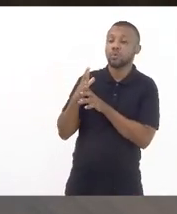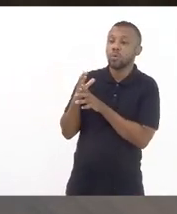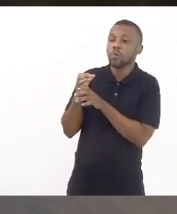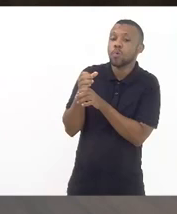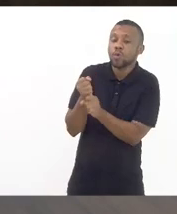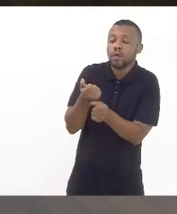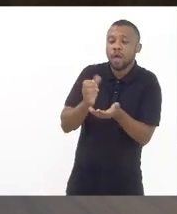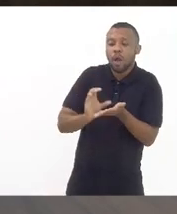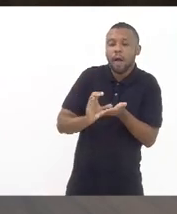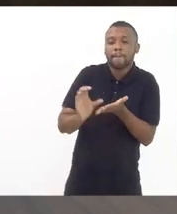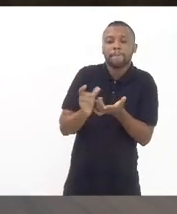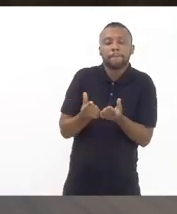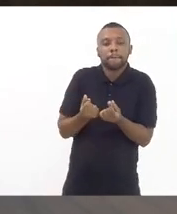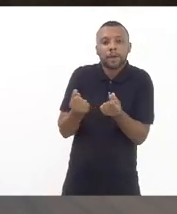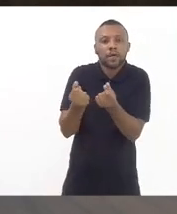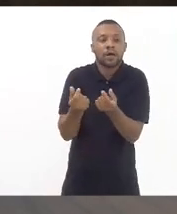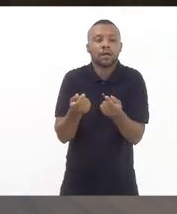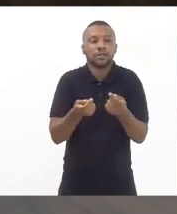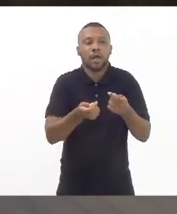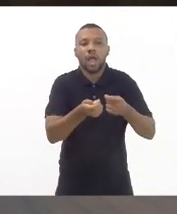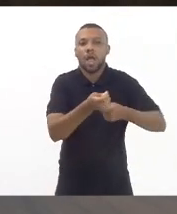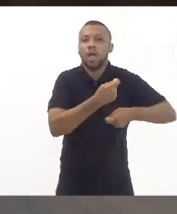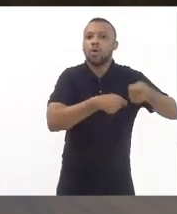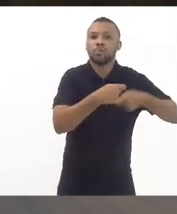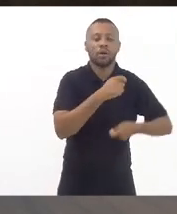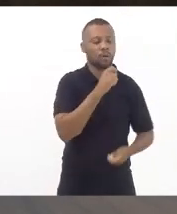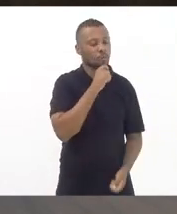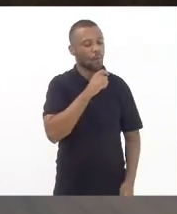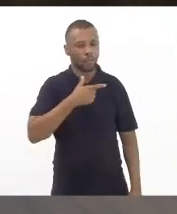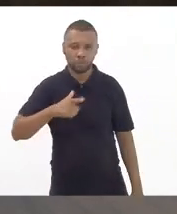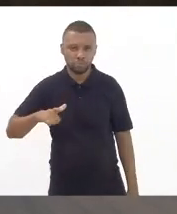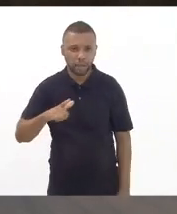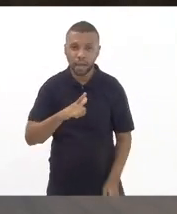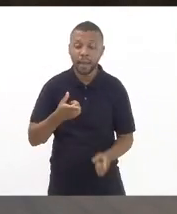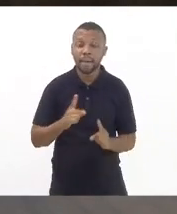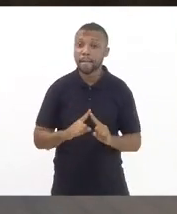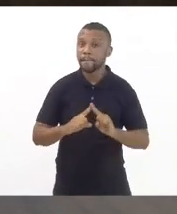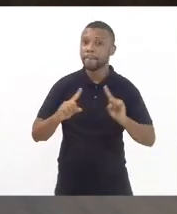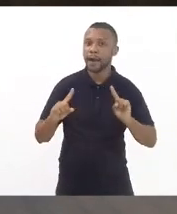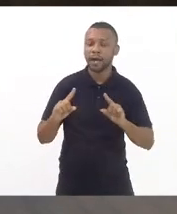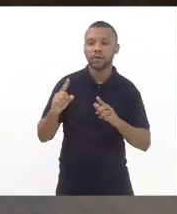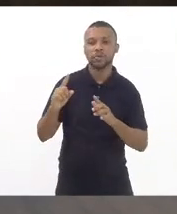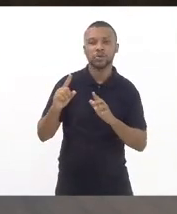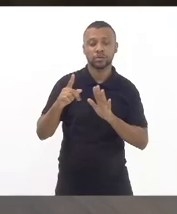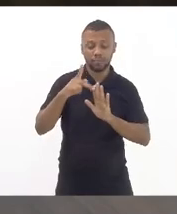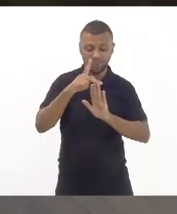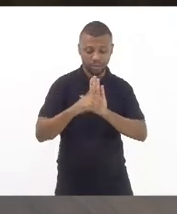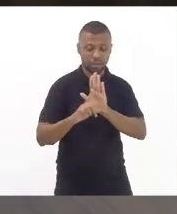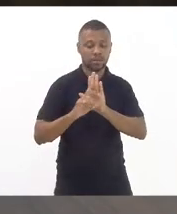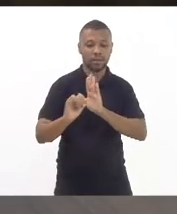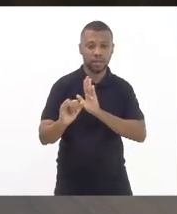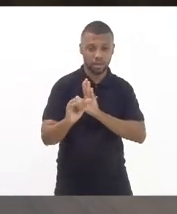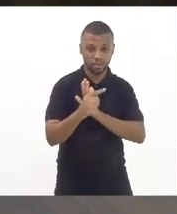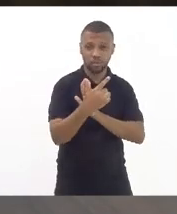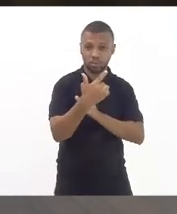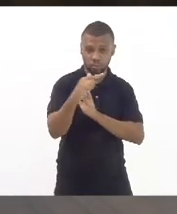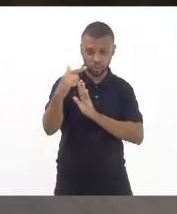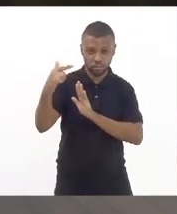orçamentário, nem financeiro, nem econômico. Né? Mas os outros PLs